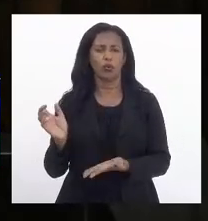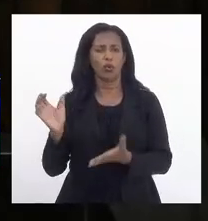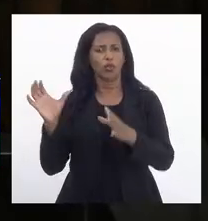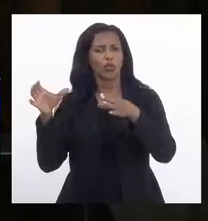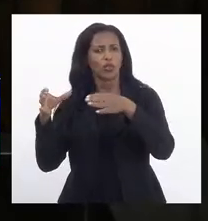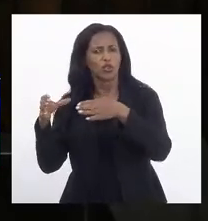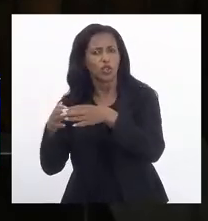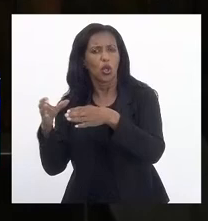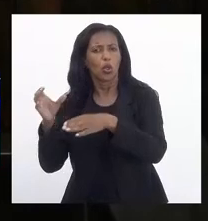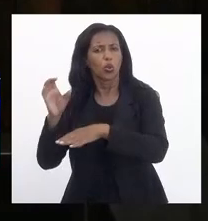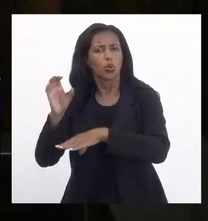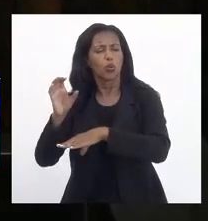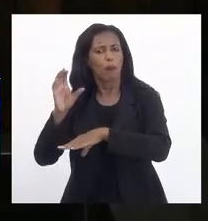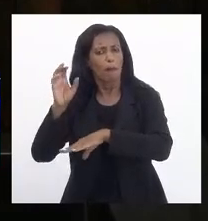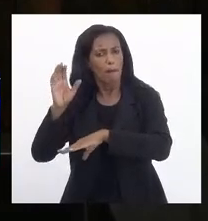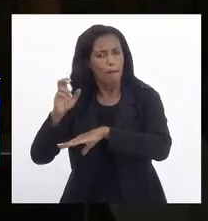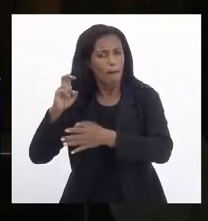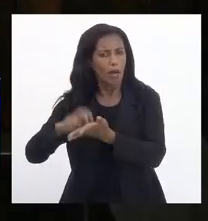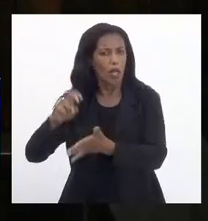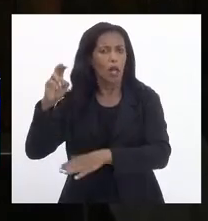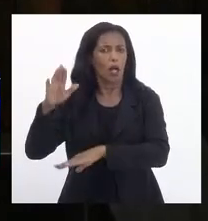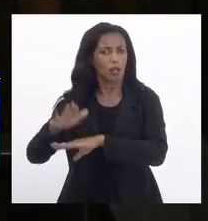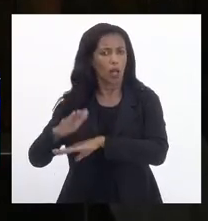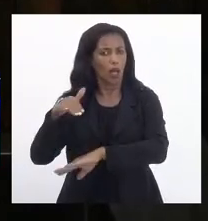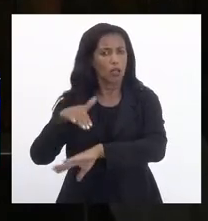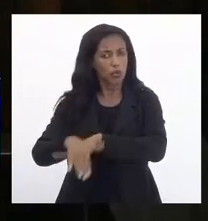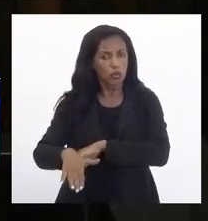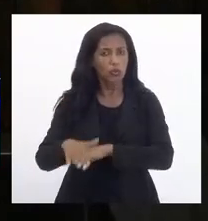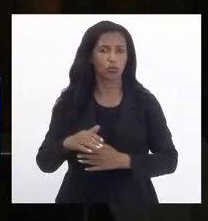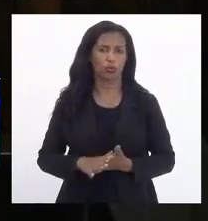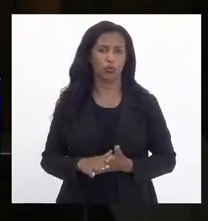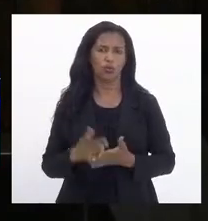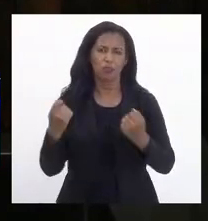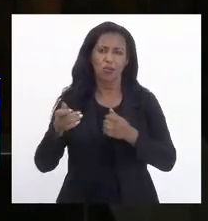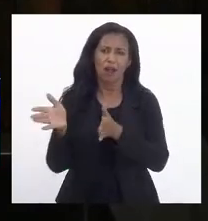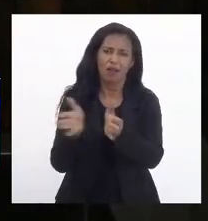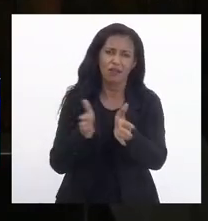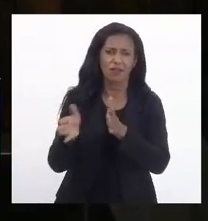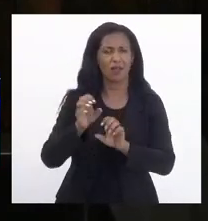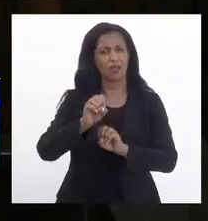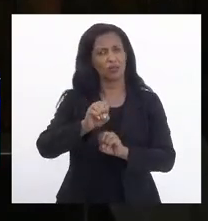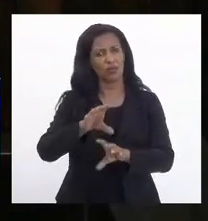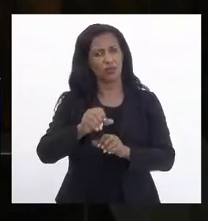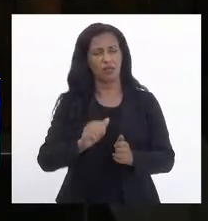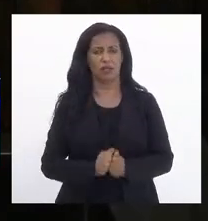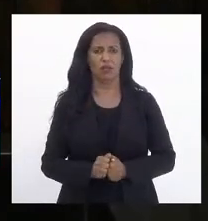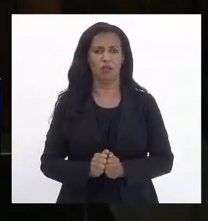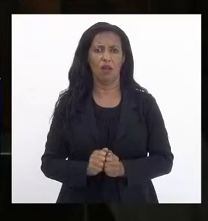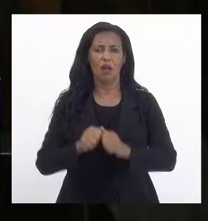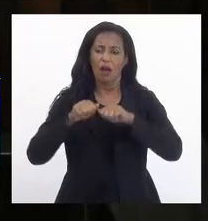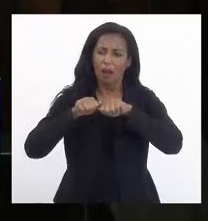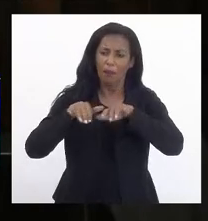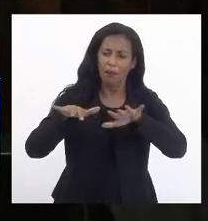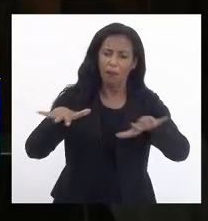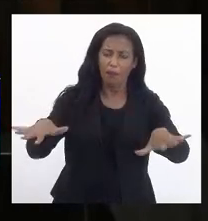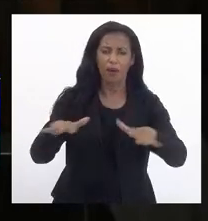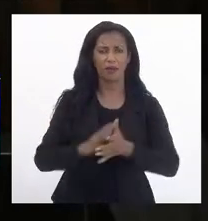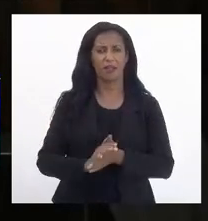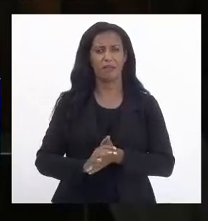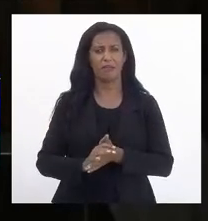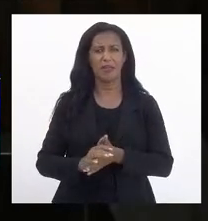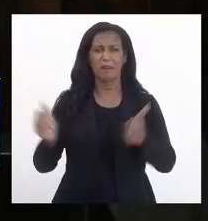de escolas no estado do Rio de Janeiro. Nós temos que garantir o acesso à educação. A pandemia nos impôs a maior